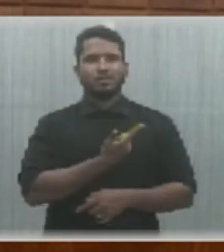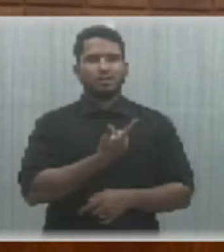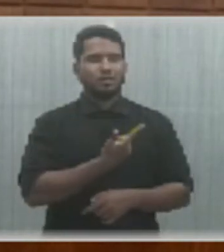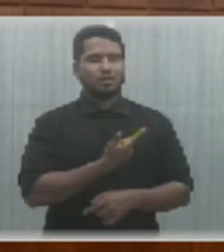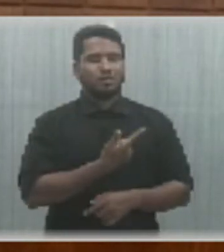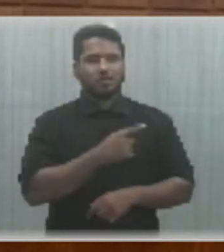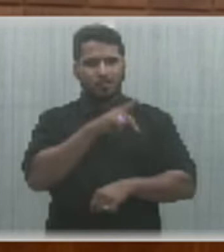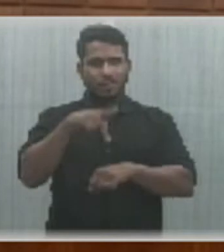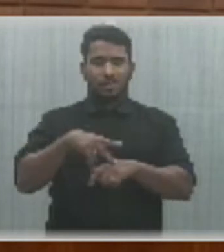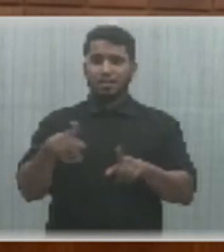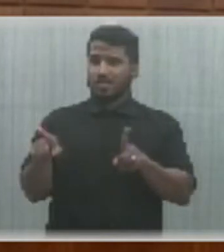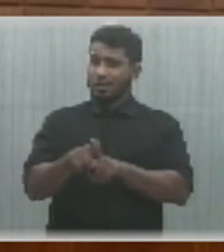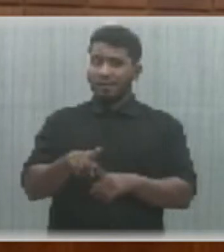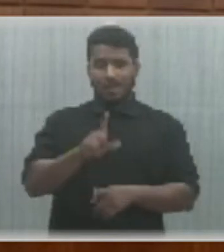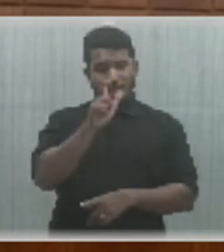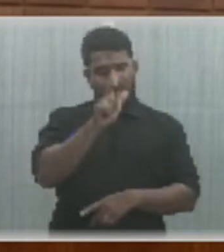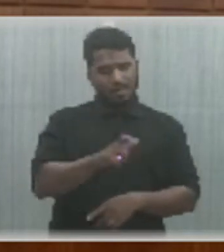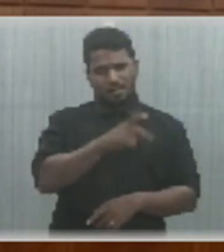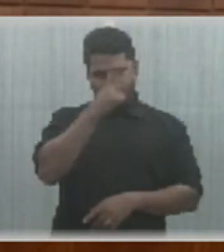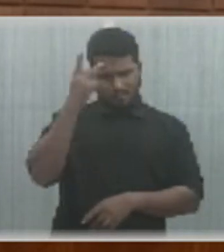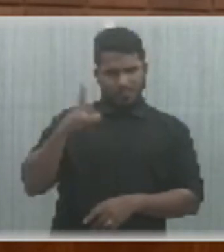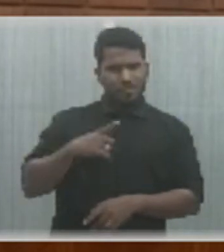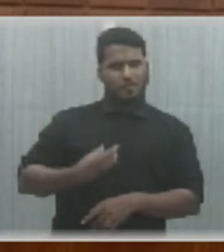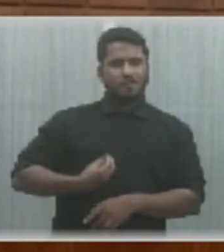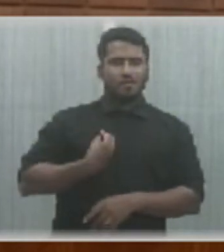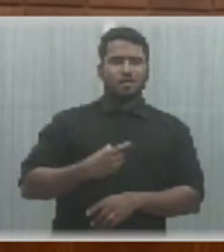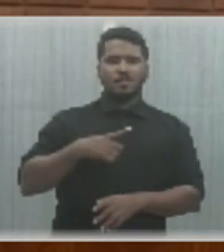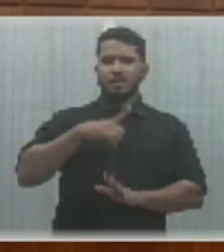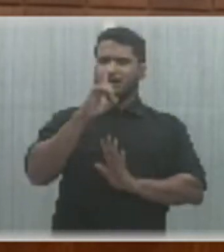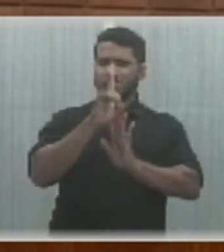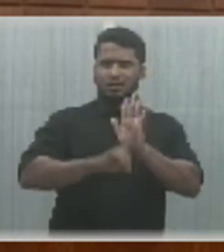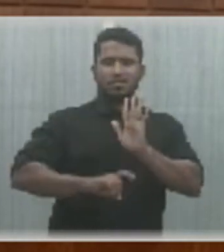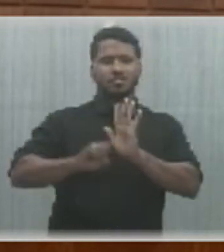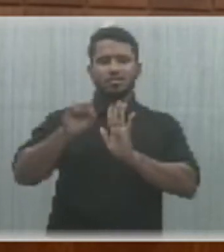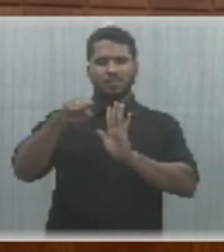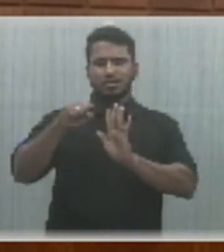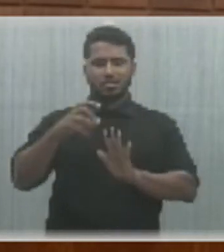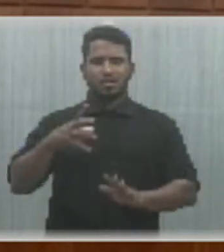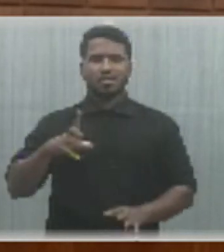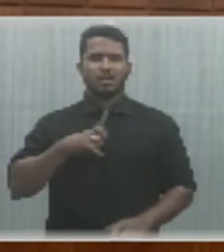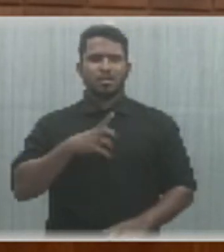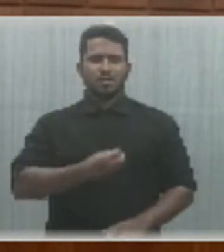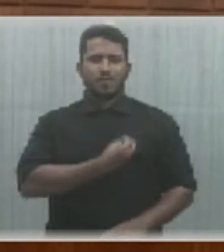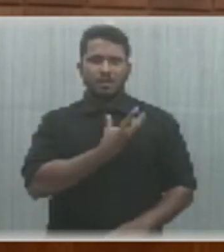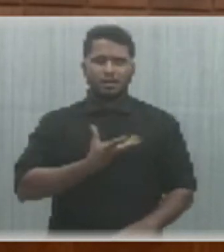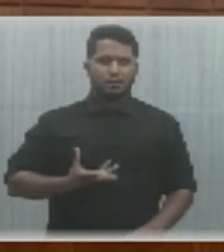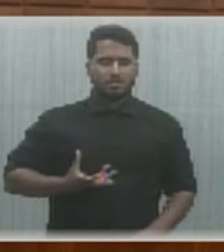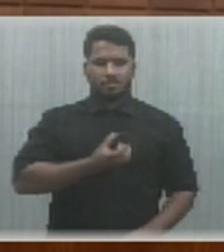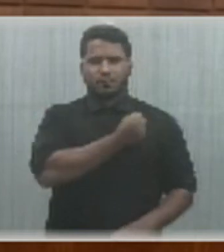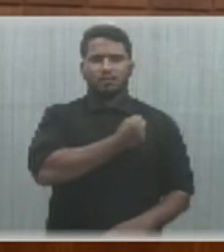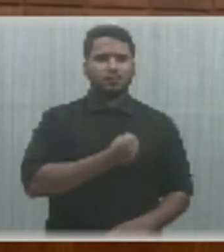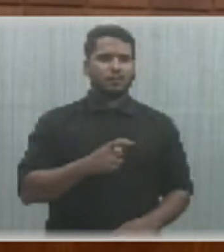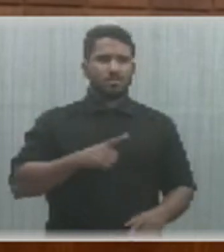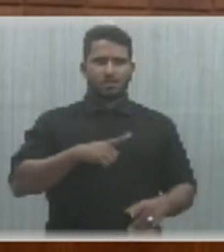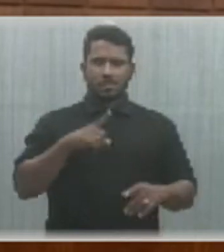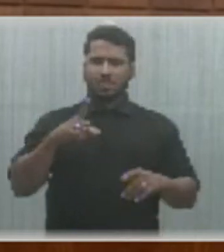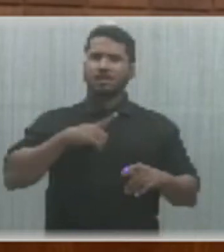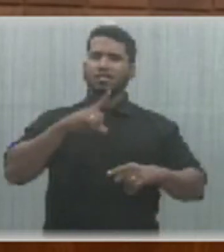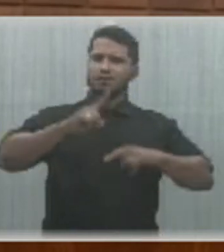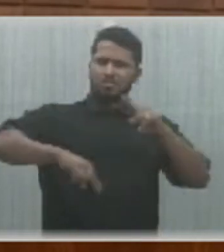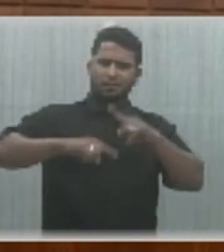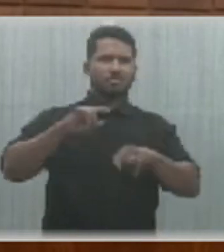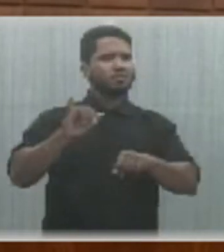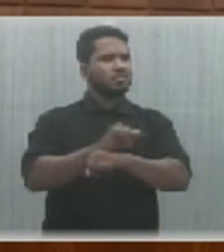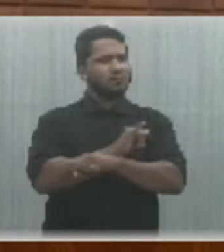são vidas, antes de tudo são vidas, e elas têm direito, sim, a salvar as suas vidas, e têm mecanismos, sim, de